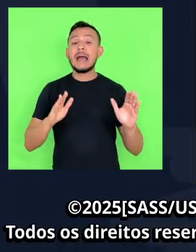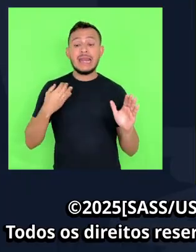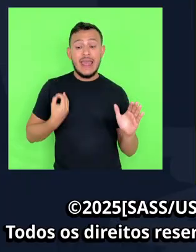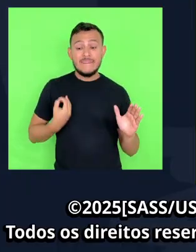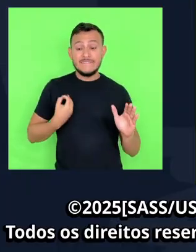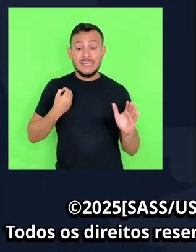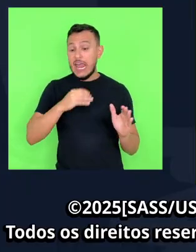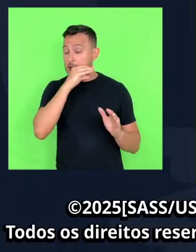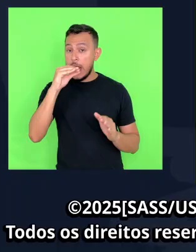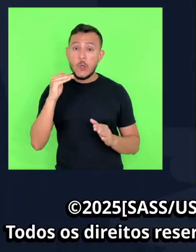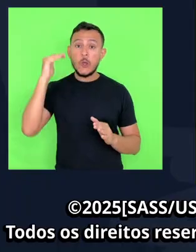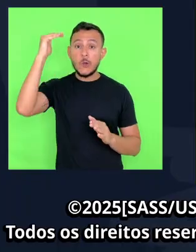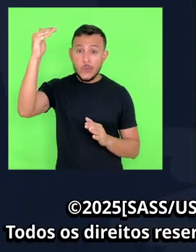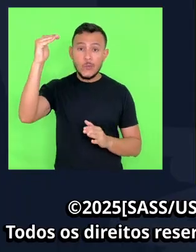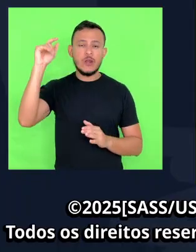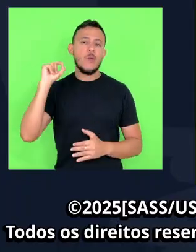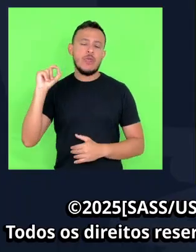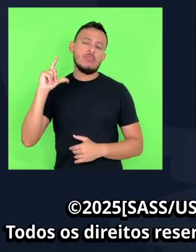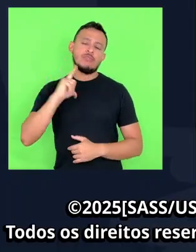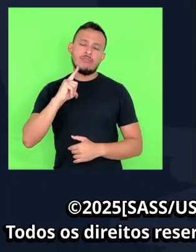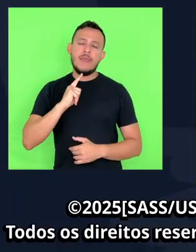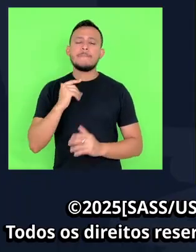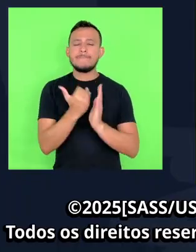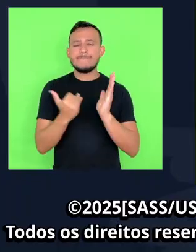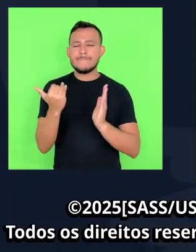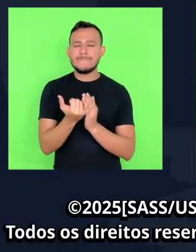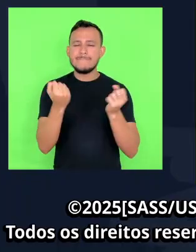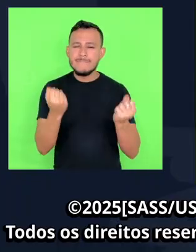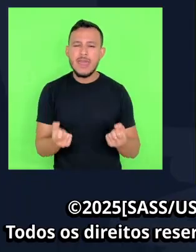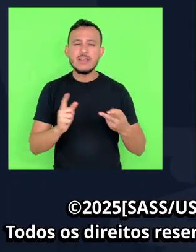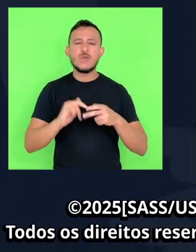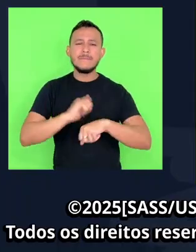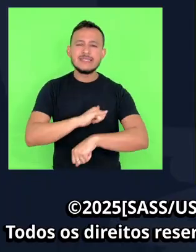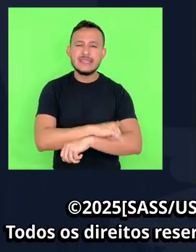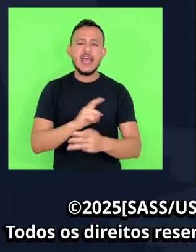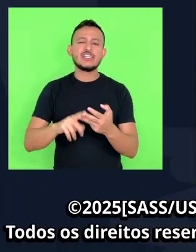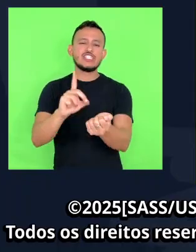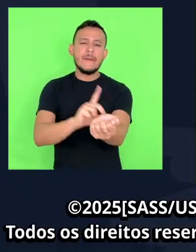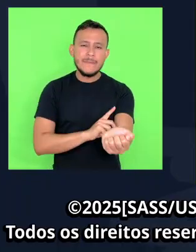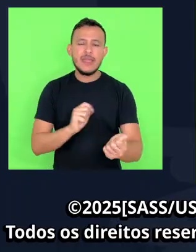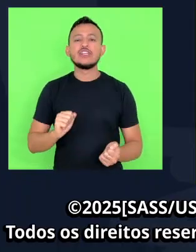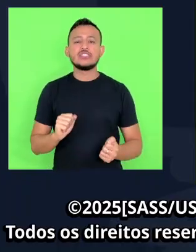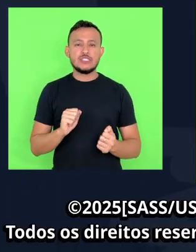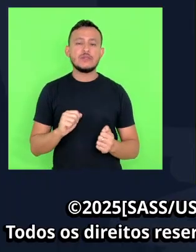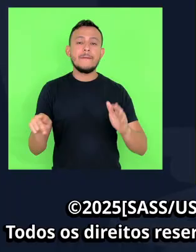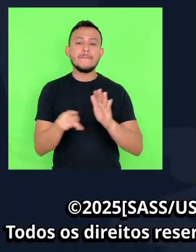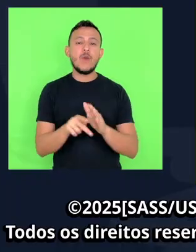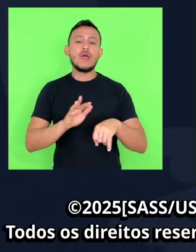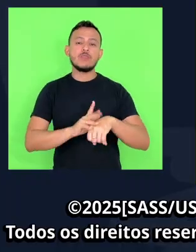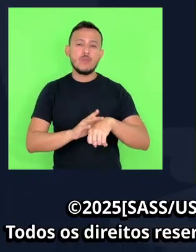levar na vida adulta a excesso de peso, obesidade, diabetes,